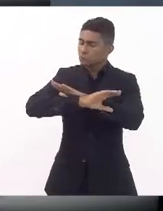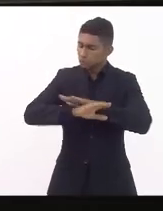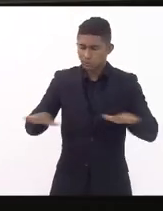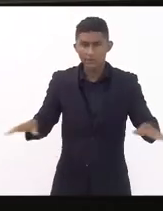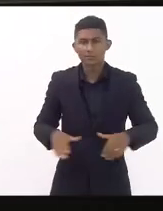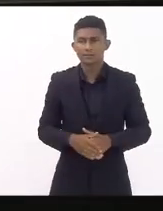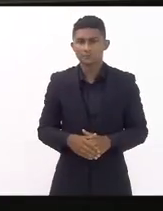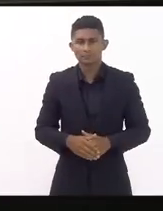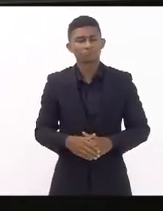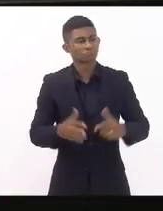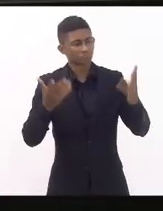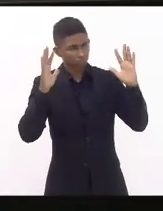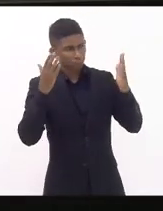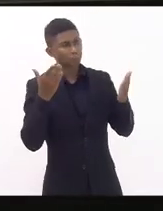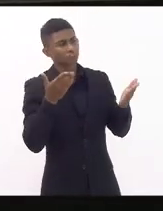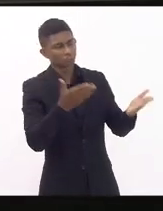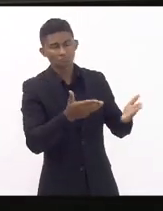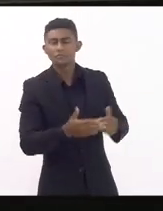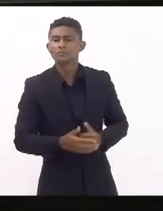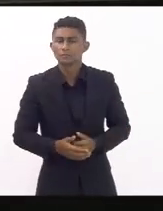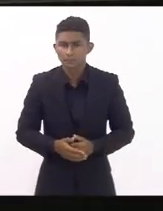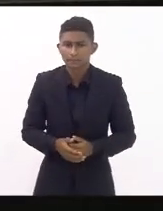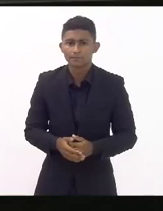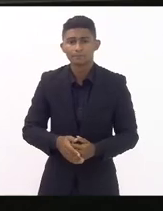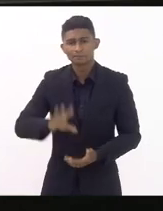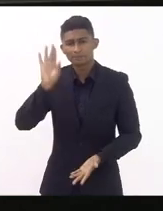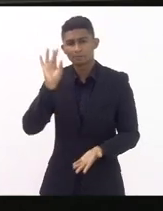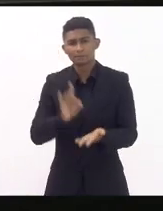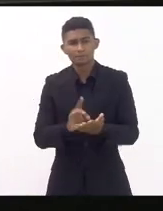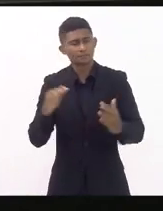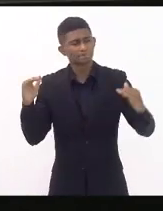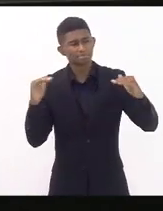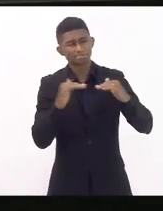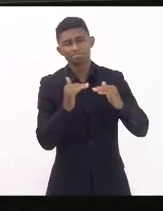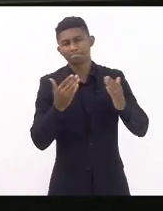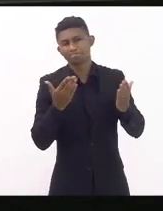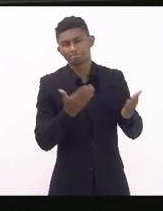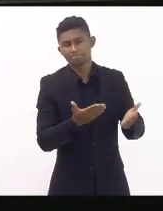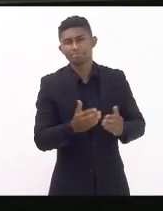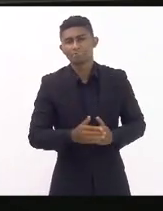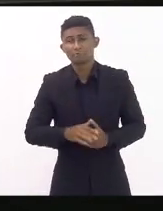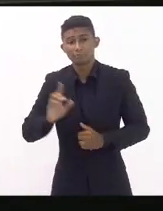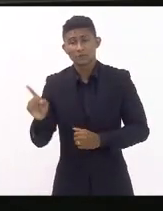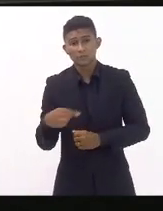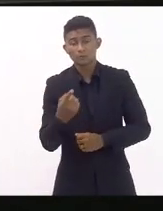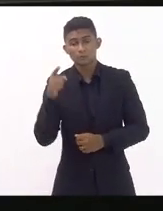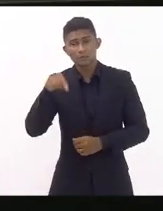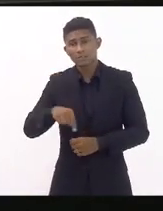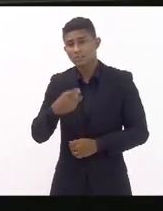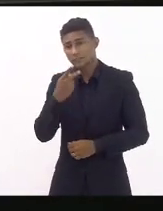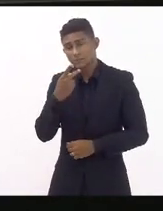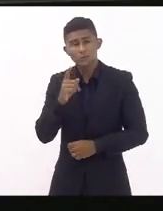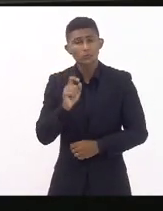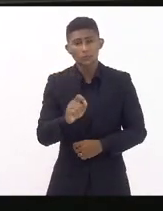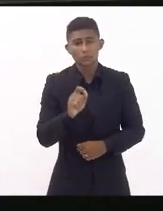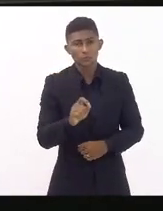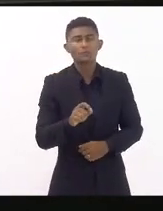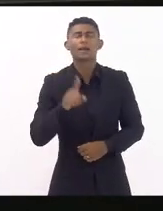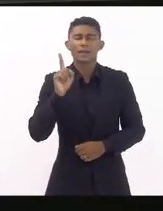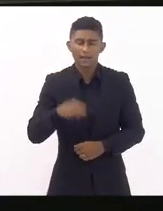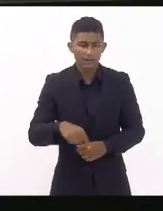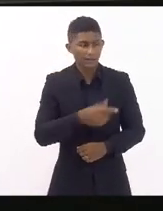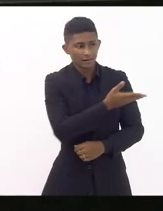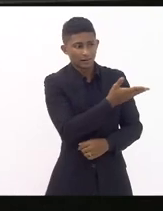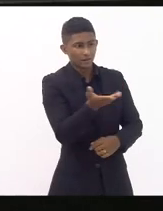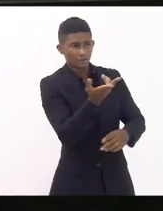Obrigada, deputado Carlos Mink. E é sobre isso que nós estamos falando. Nós estamos falando de reabilitação de